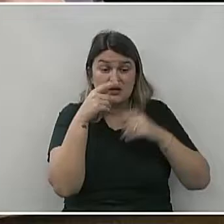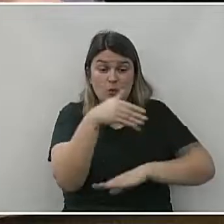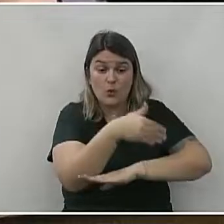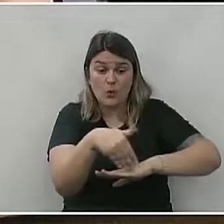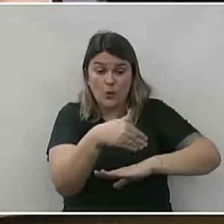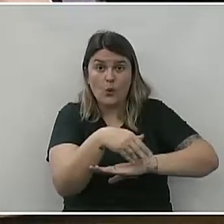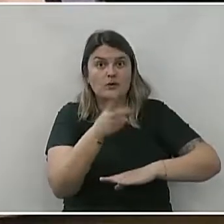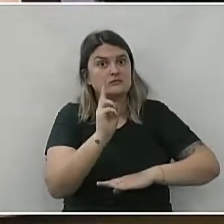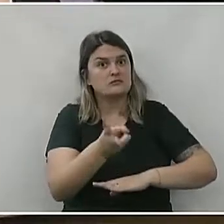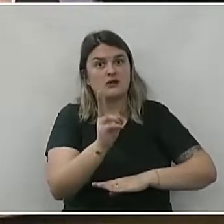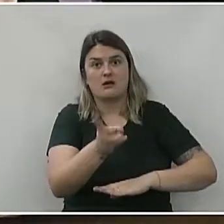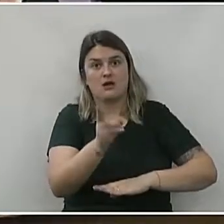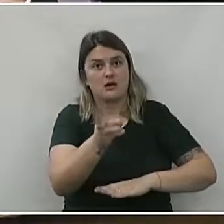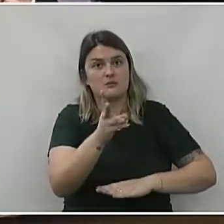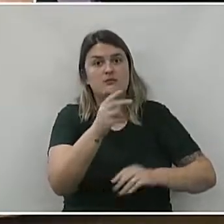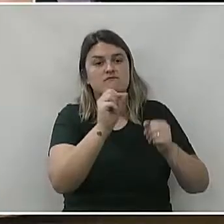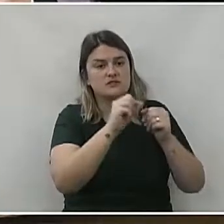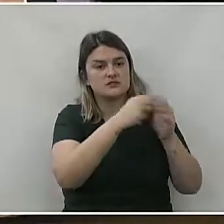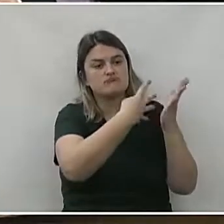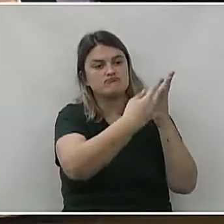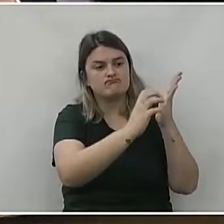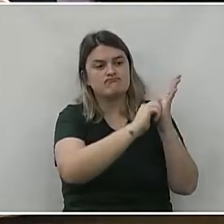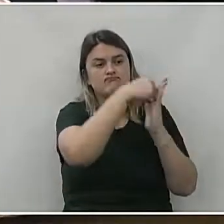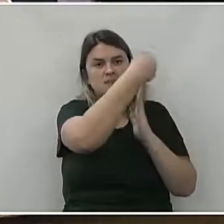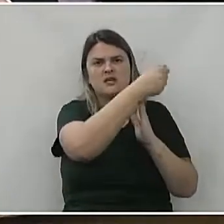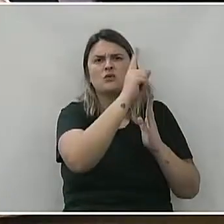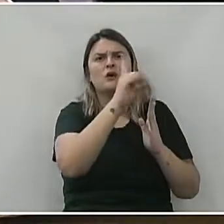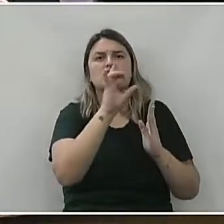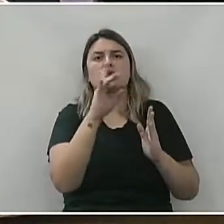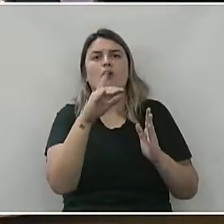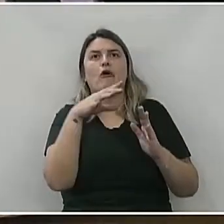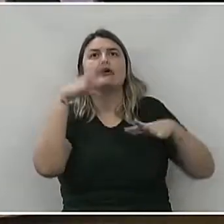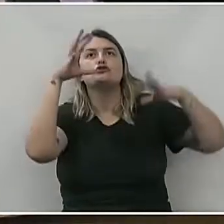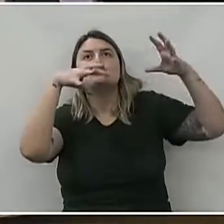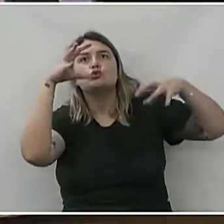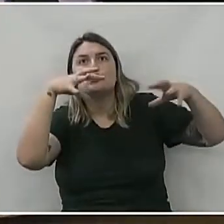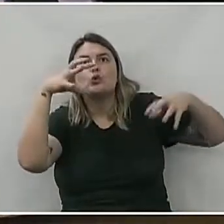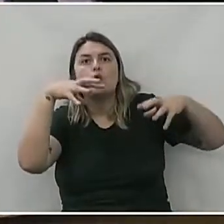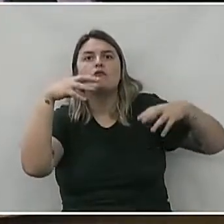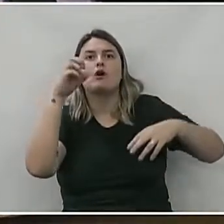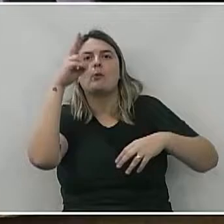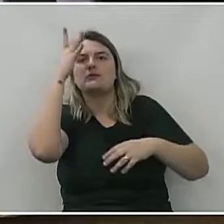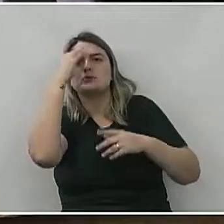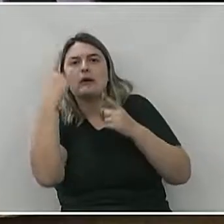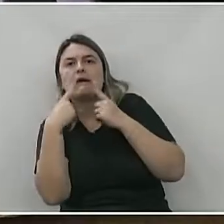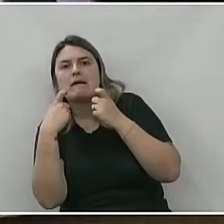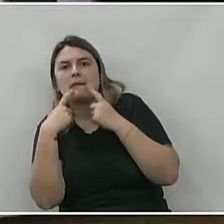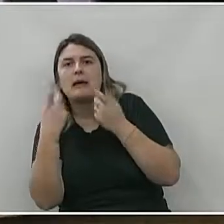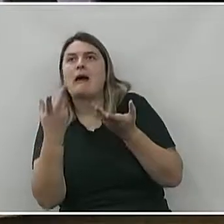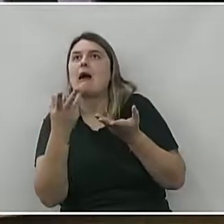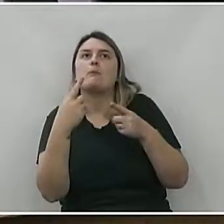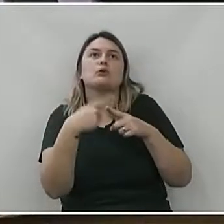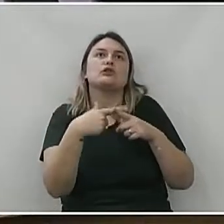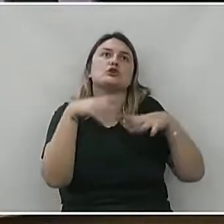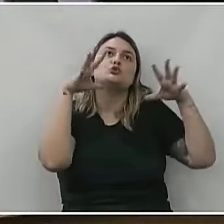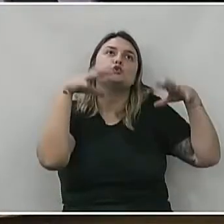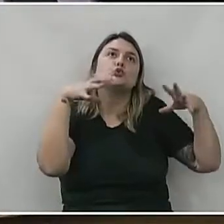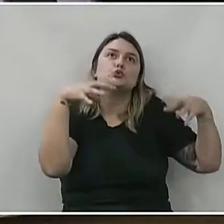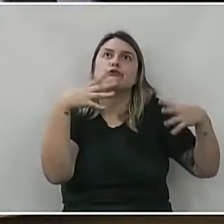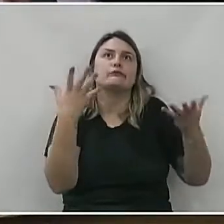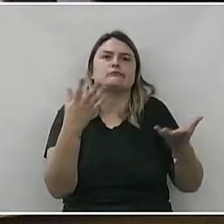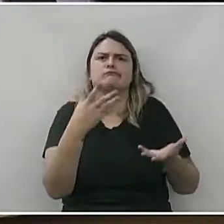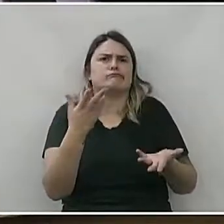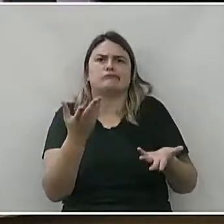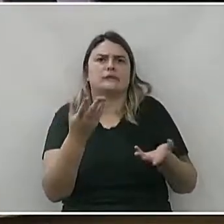de forma constante, né, fazer uma manutenção não apenas depois que chove e ficam falando que não podem arrumar porque choveu muito,